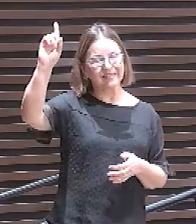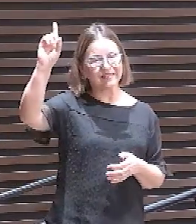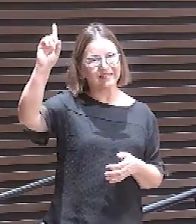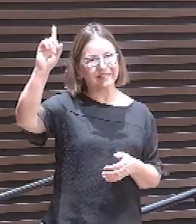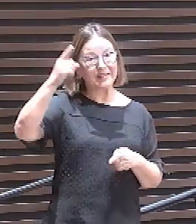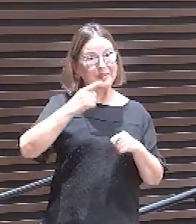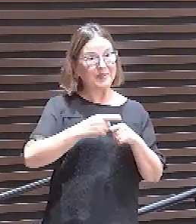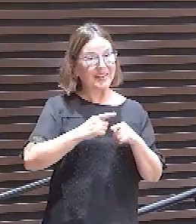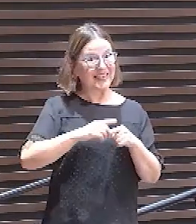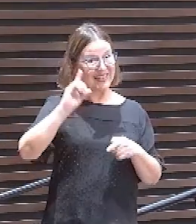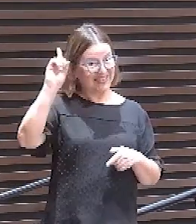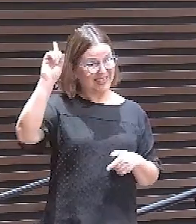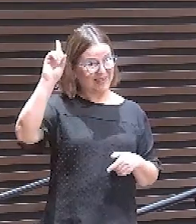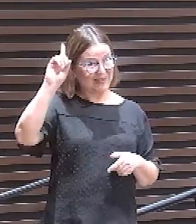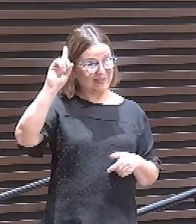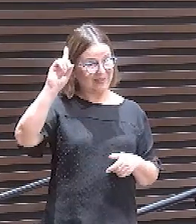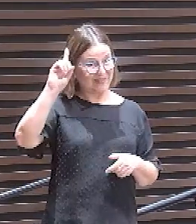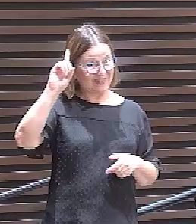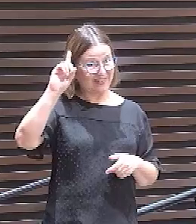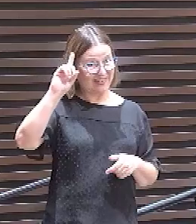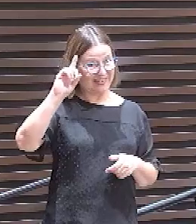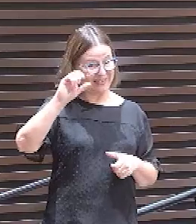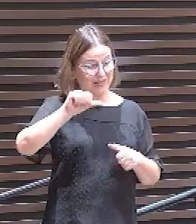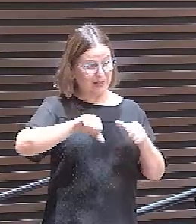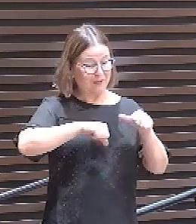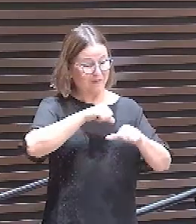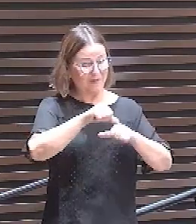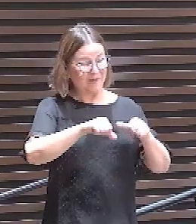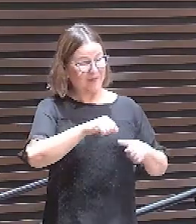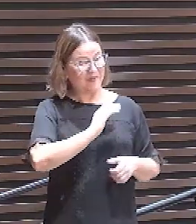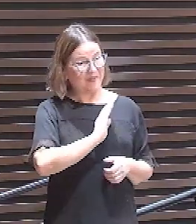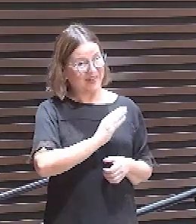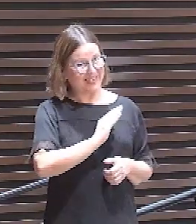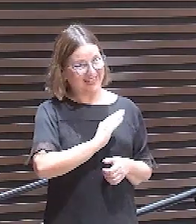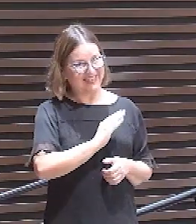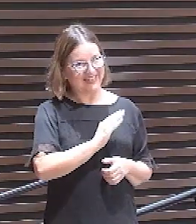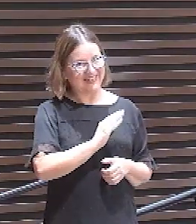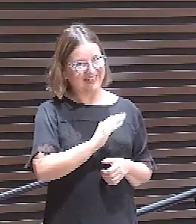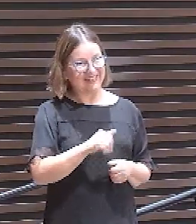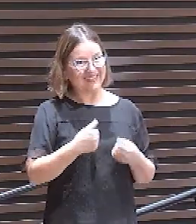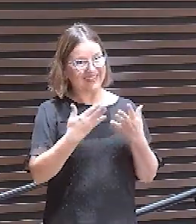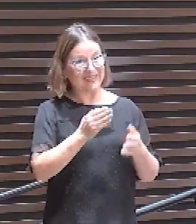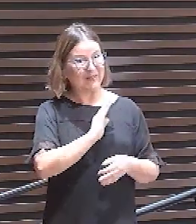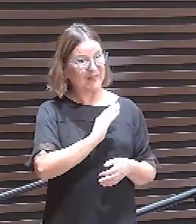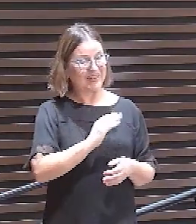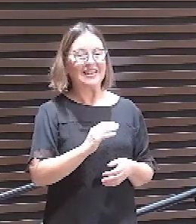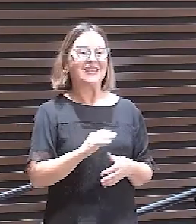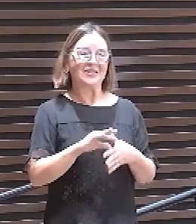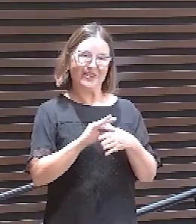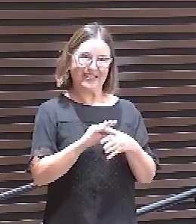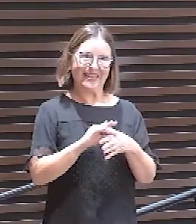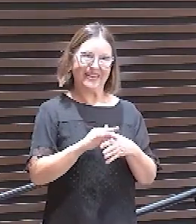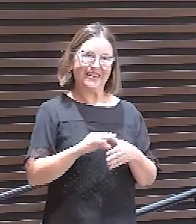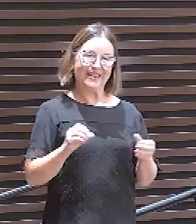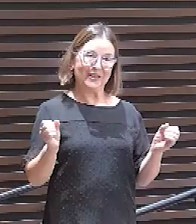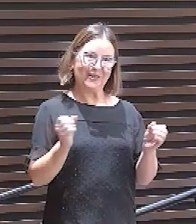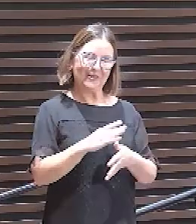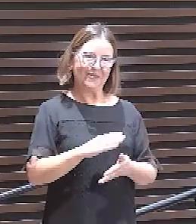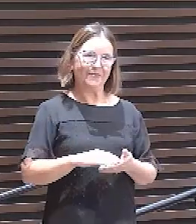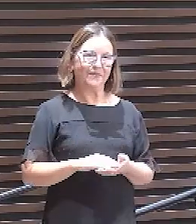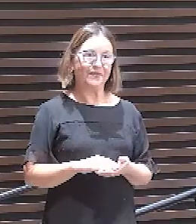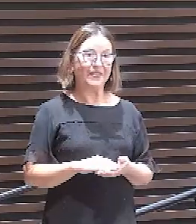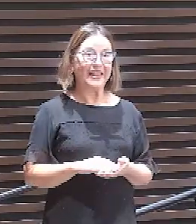Porque Deus tirou o coração de pedra dele e deu um coração de carne. Porque Deus colocou o